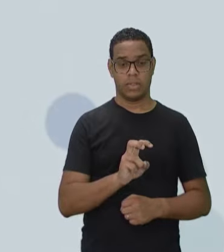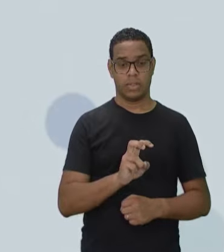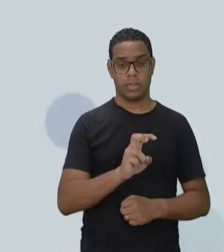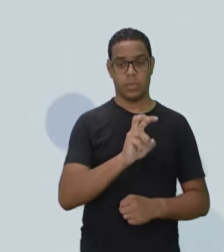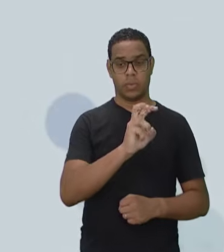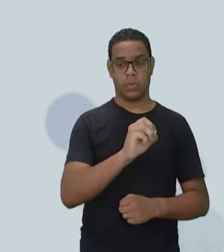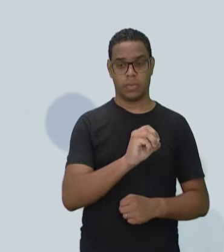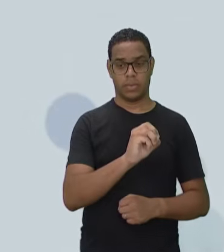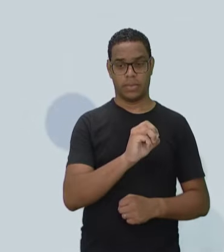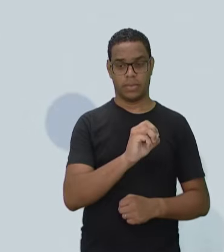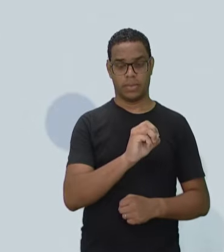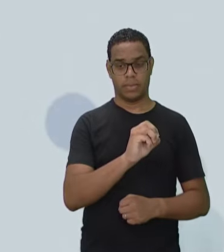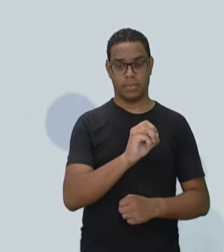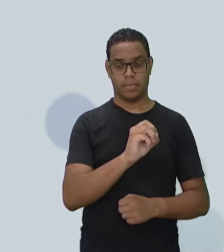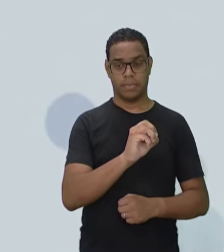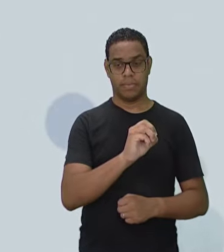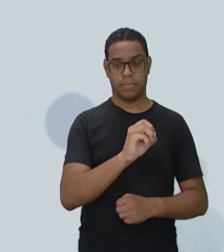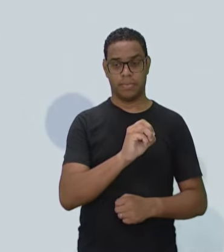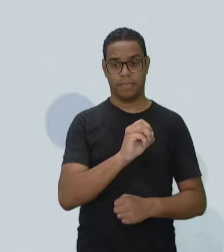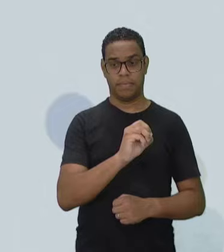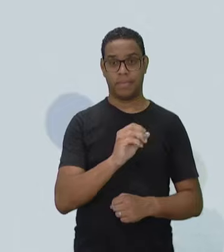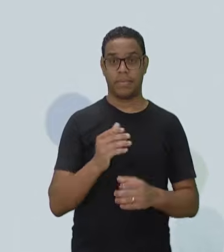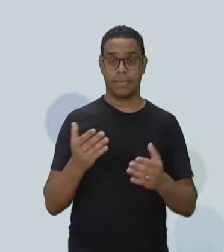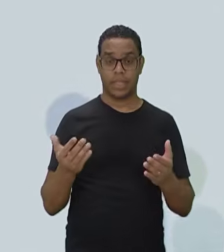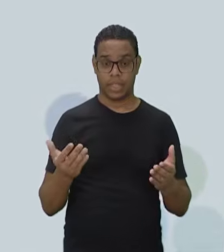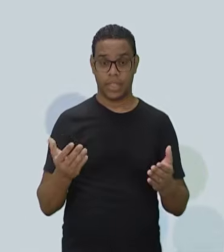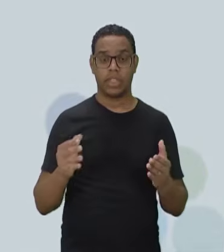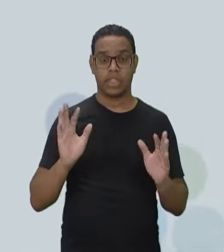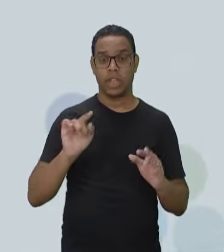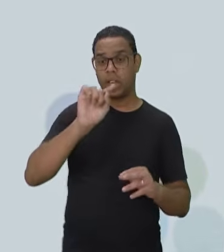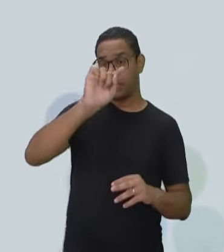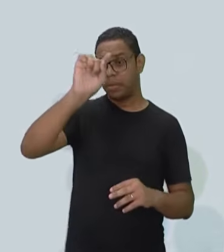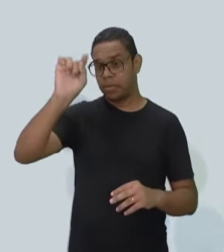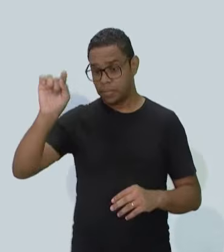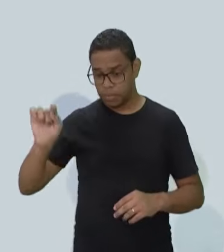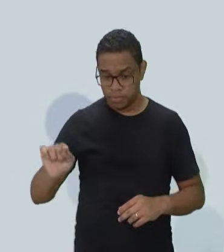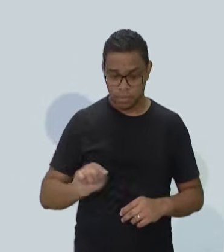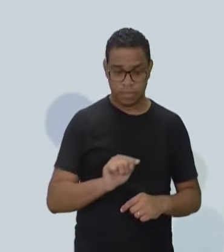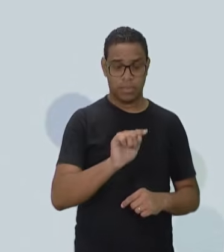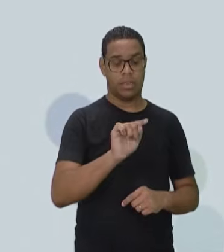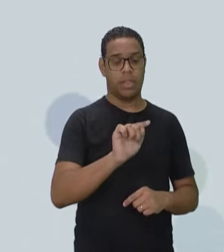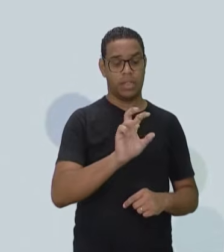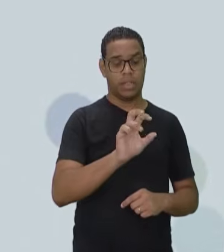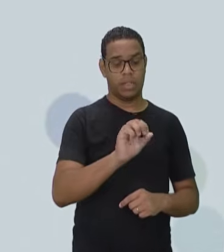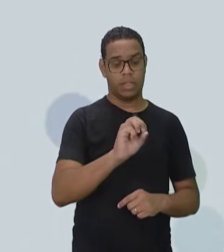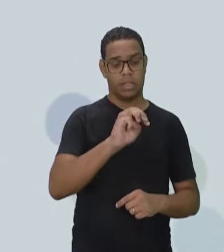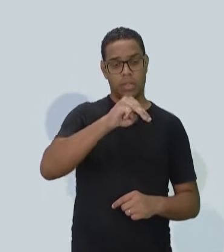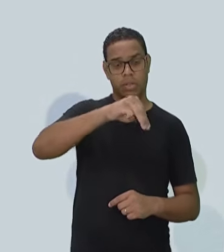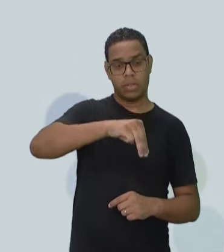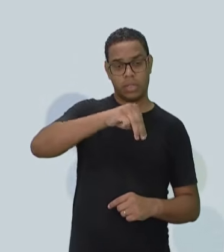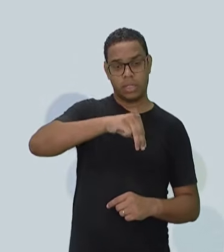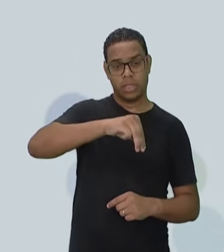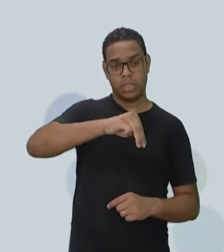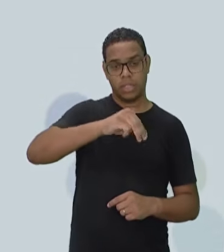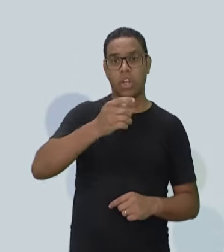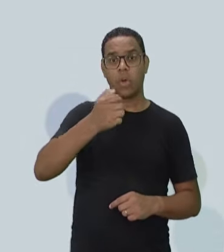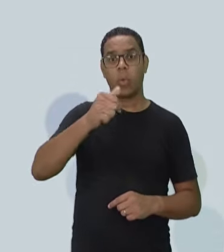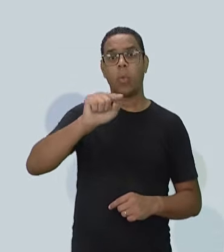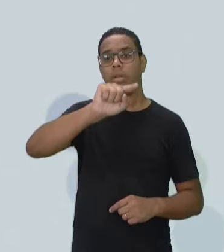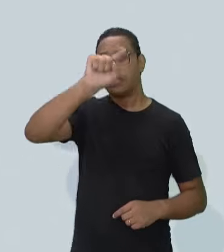45, 50. Então, 50 minutos dá quase uma